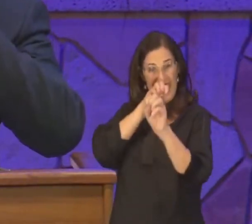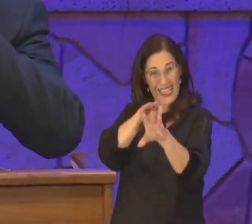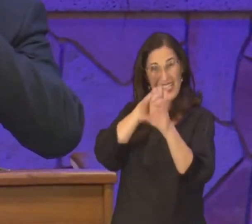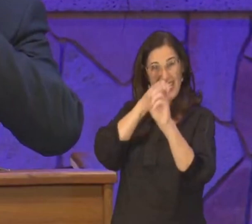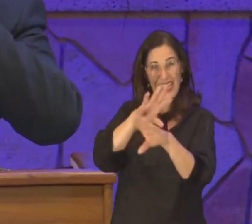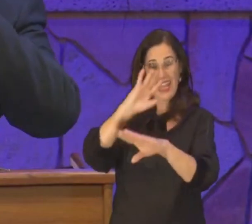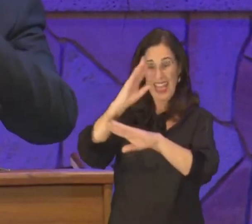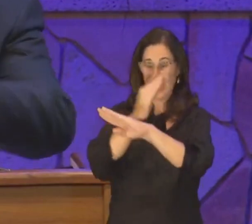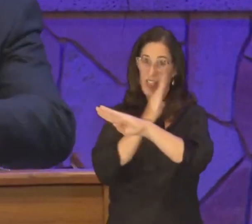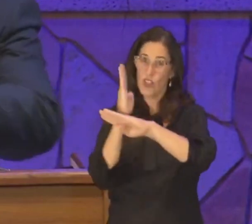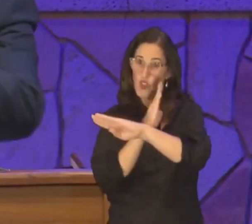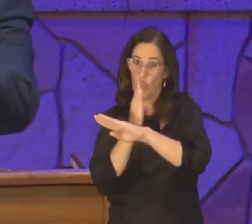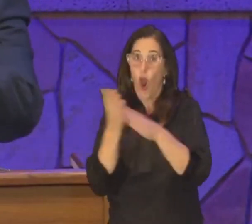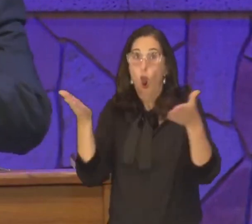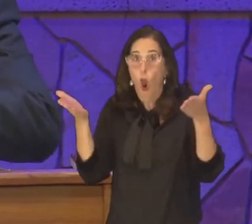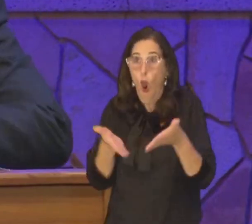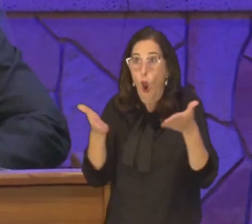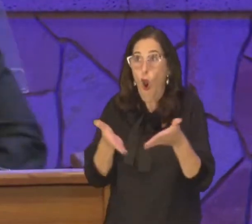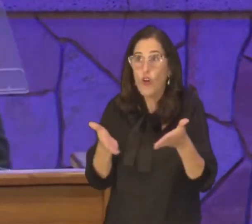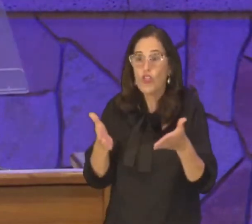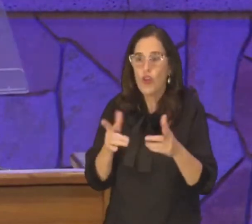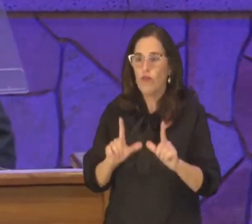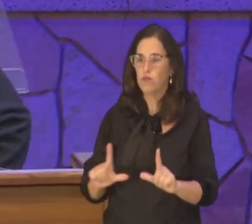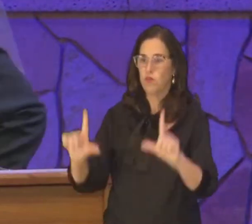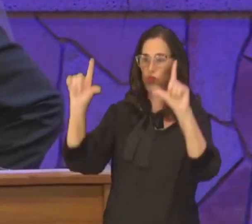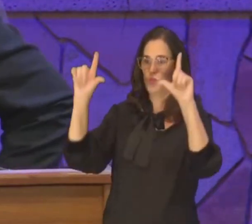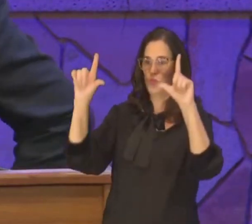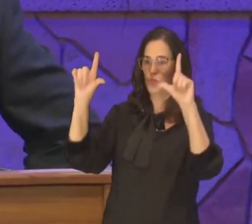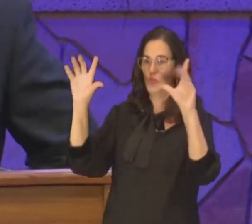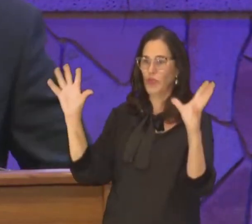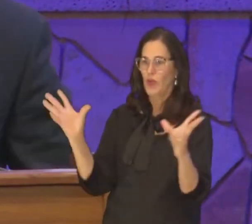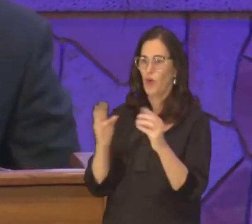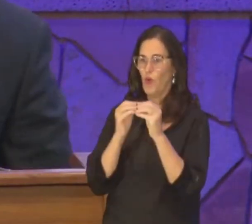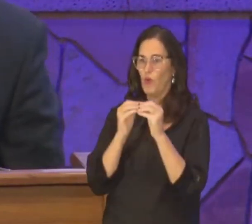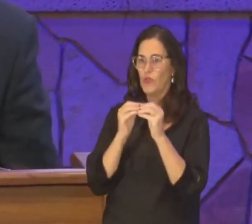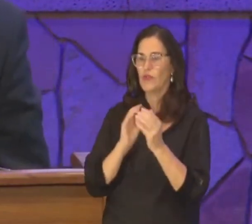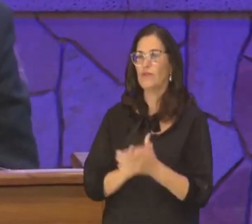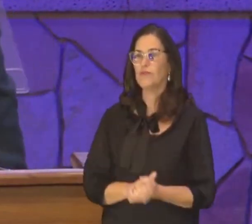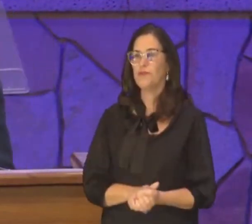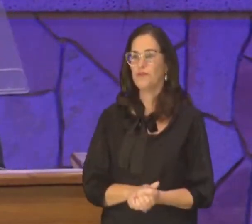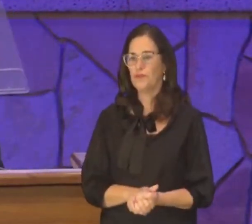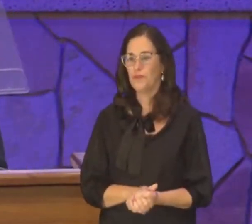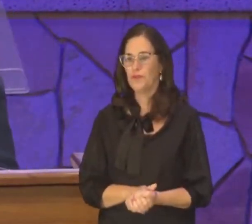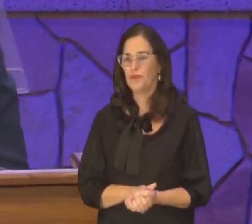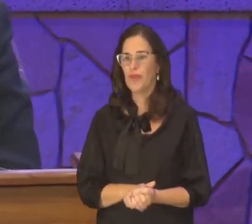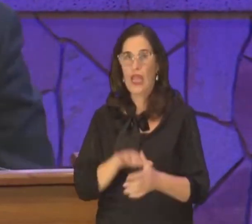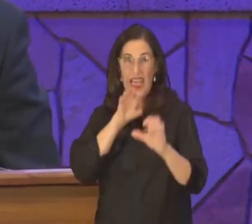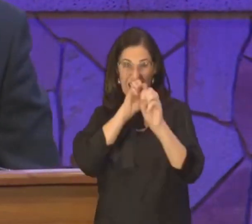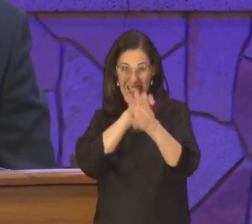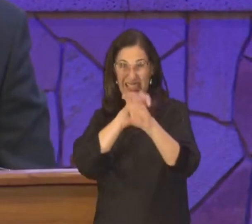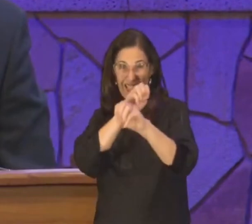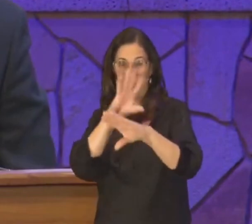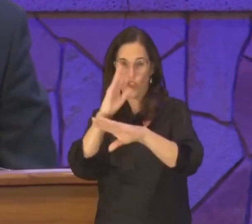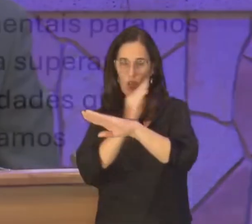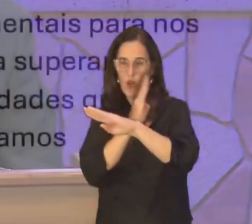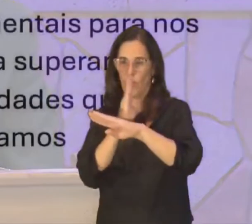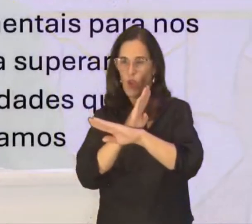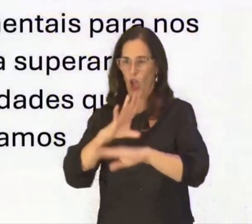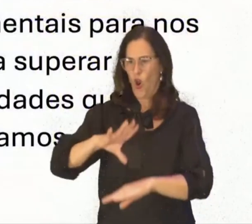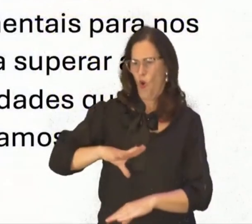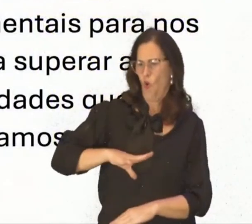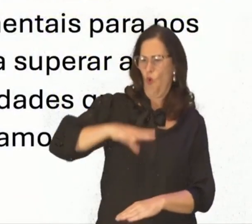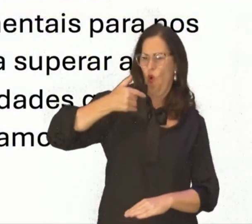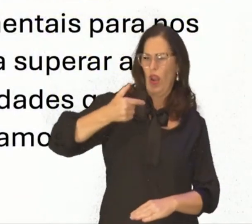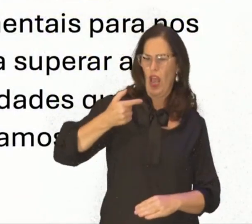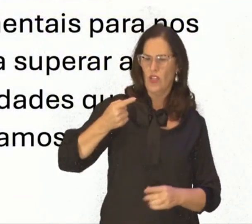de Esmirna para hoje. Tem uma tela aí para a gente chegar à conclusão, meu irmão. Lições de Esmirna para hoje. Coragem para